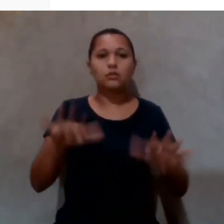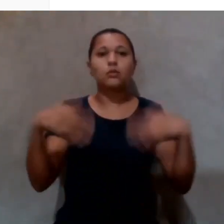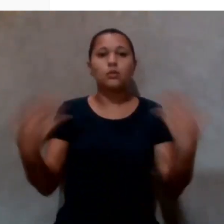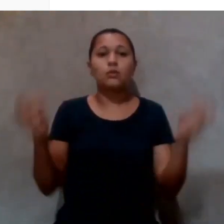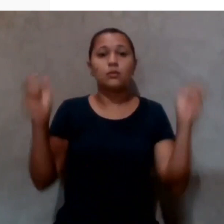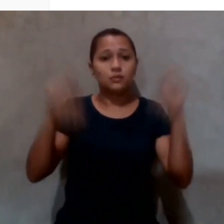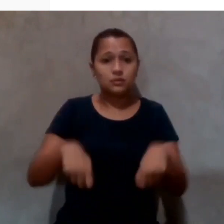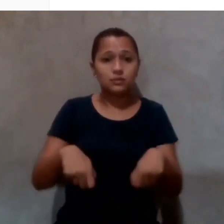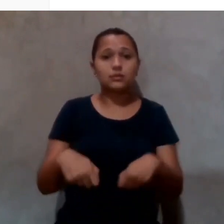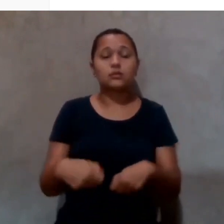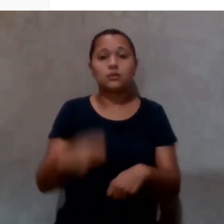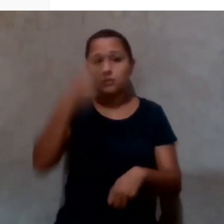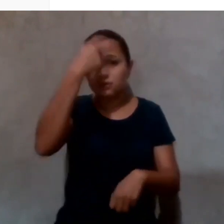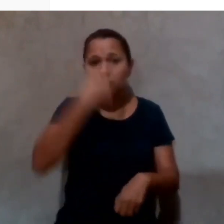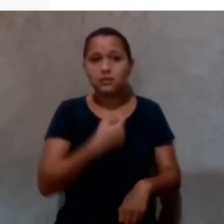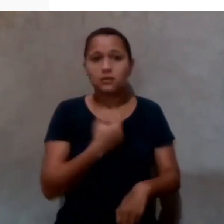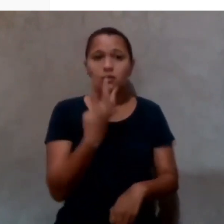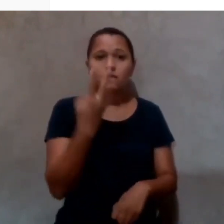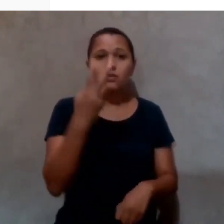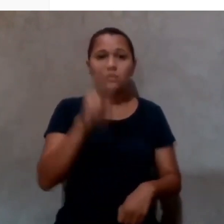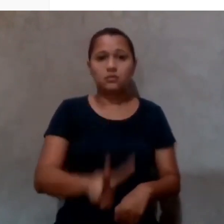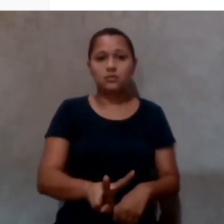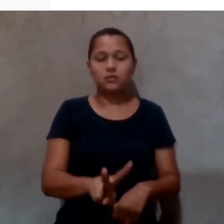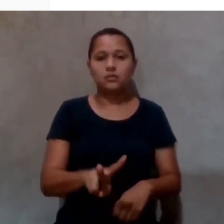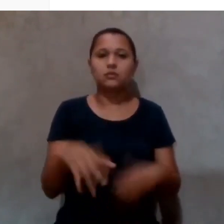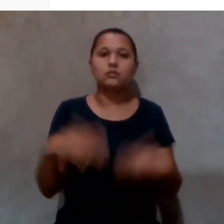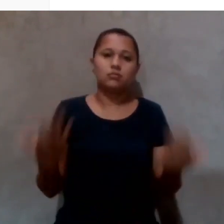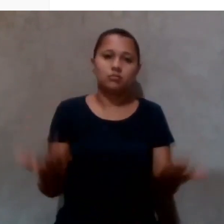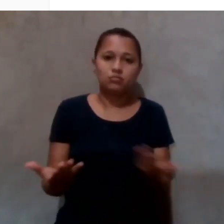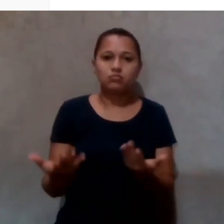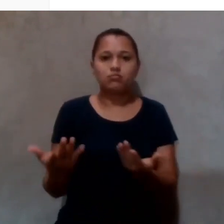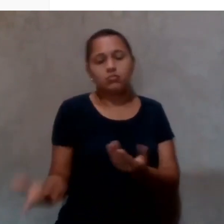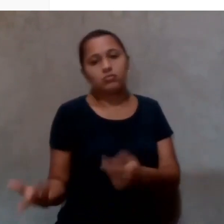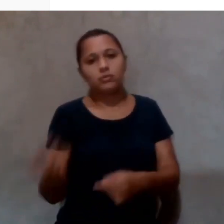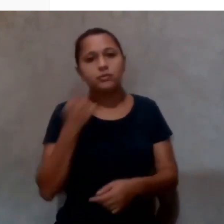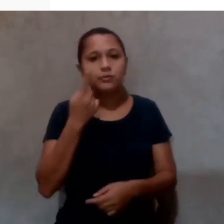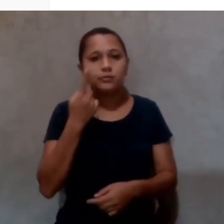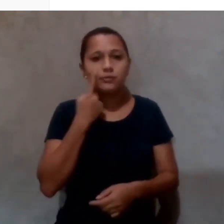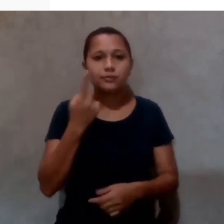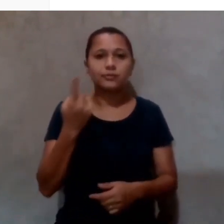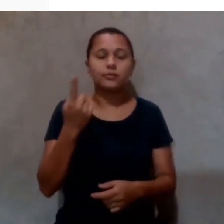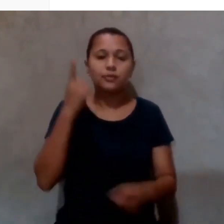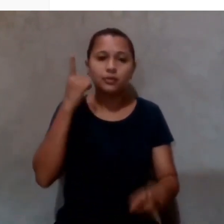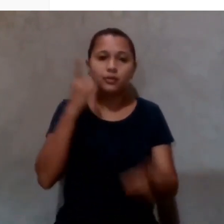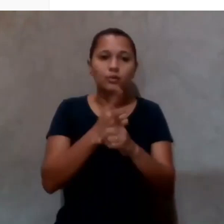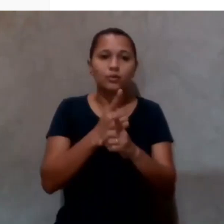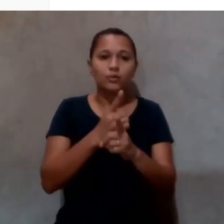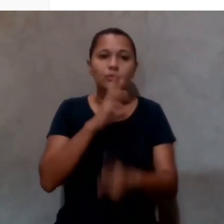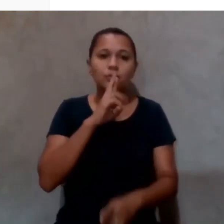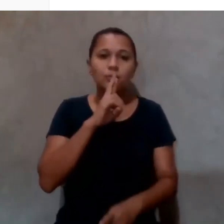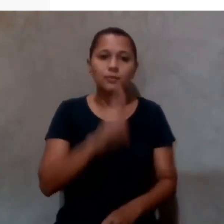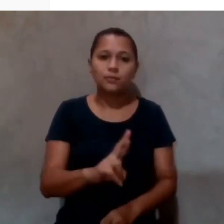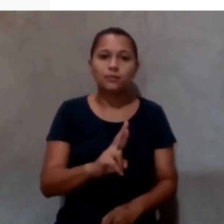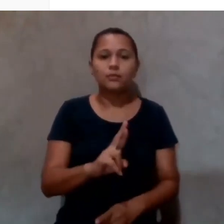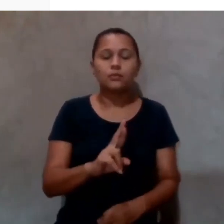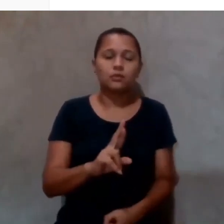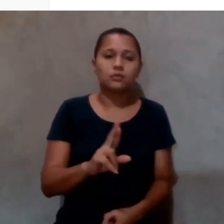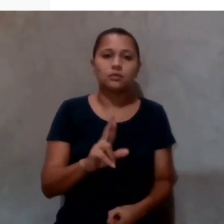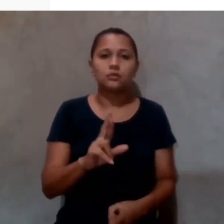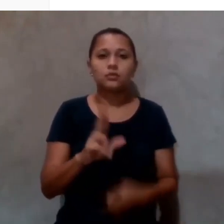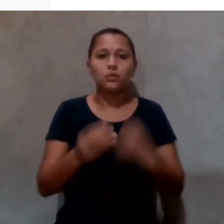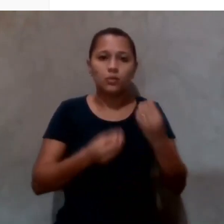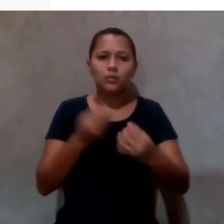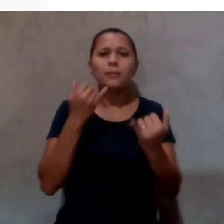ao exercício anterior, ou seja, vamos encontrar o número de elementos do evento e dividir pelo número de elementos